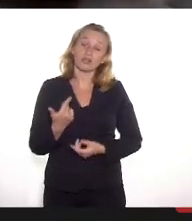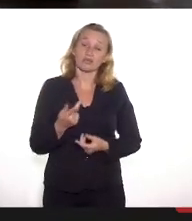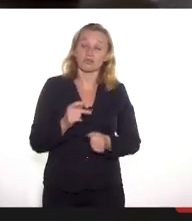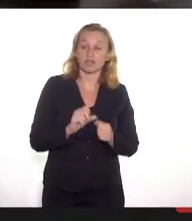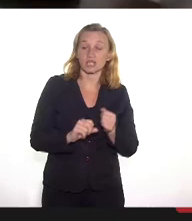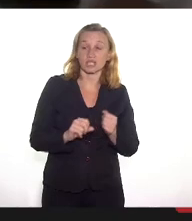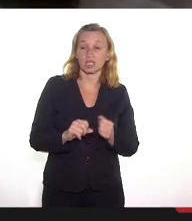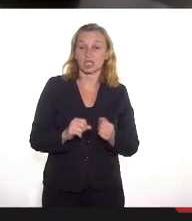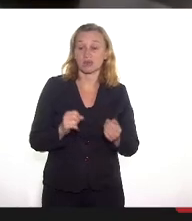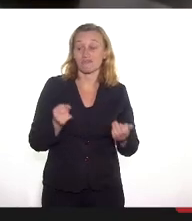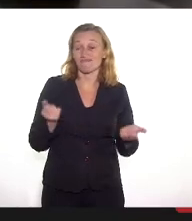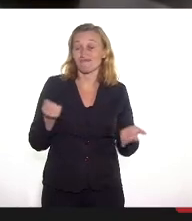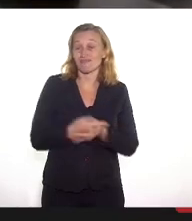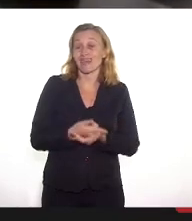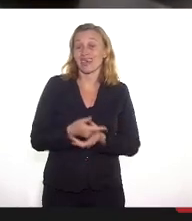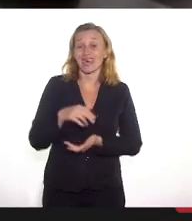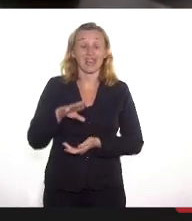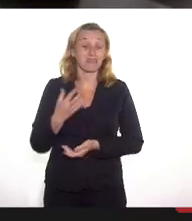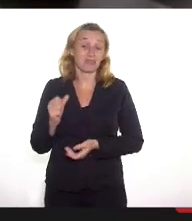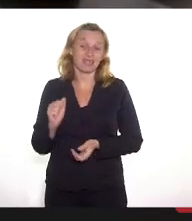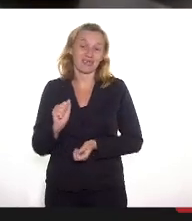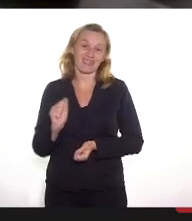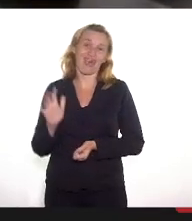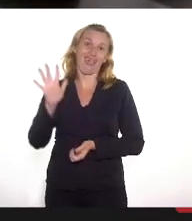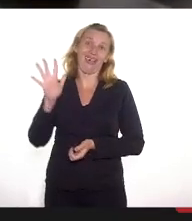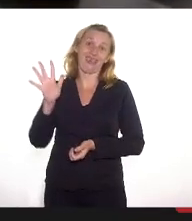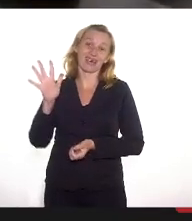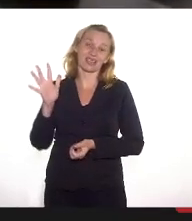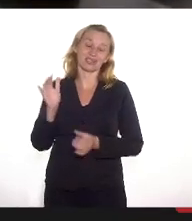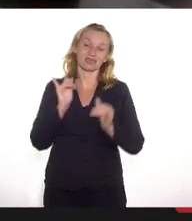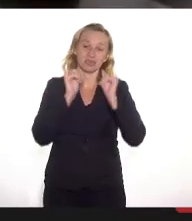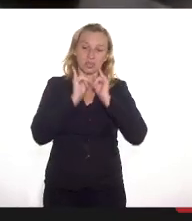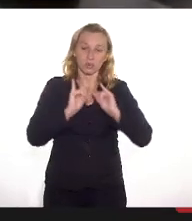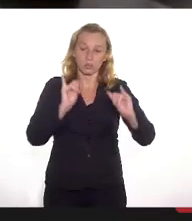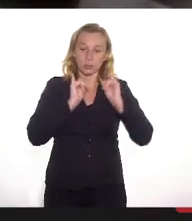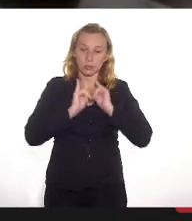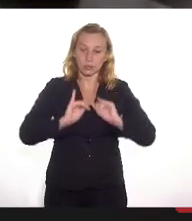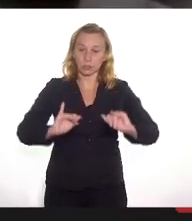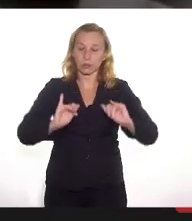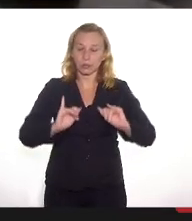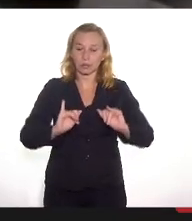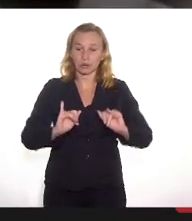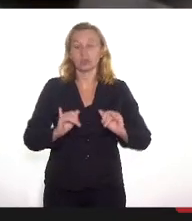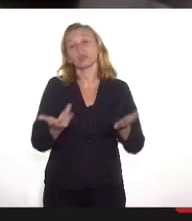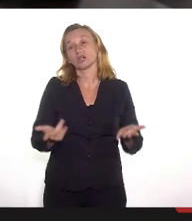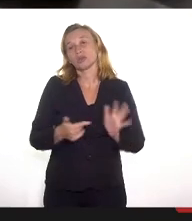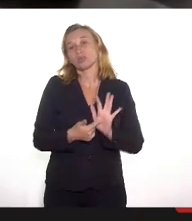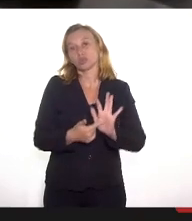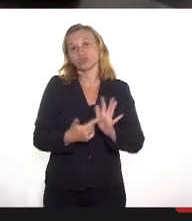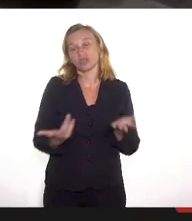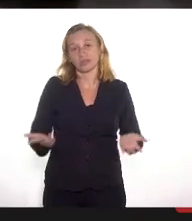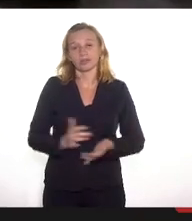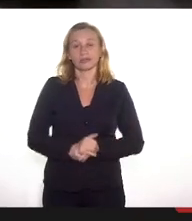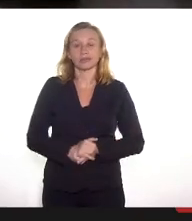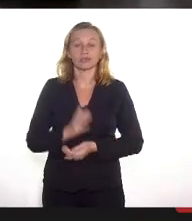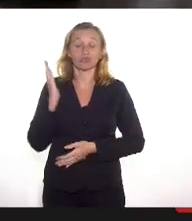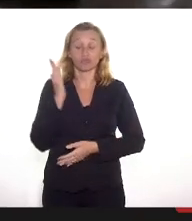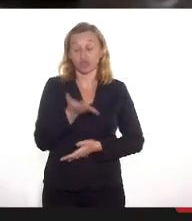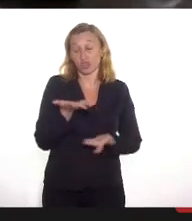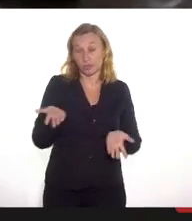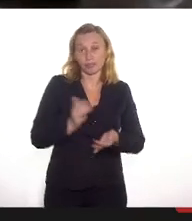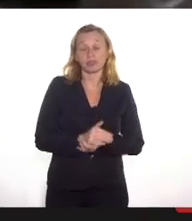xícaras é uma reflexão que o Governo está gastando dinheiro com um tampão é caras para fazer propaganda política na